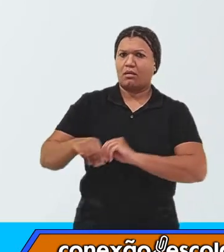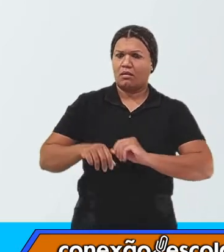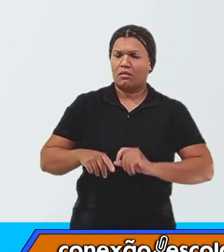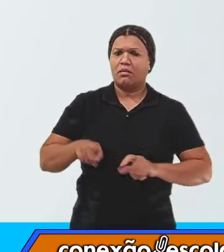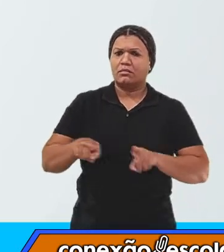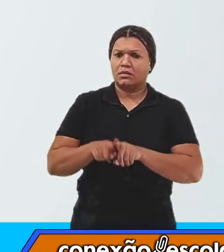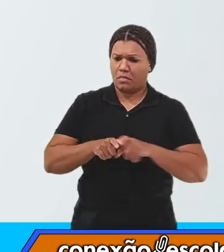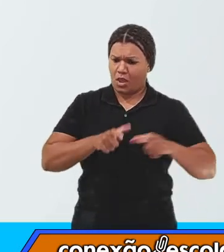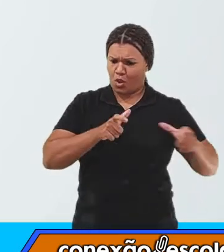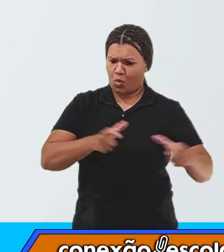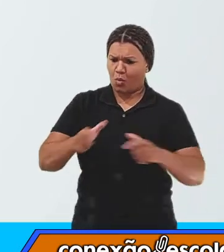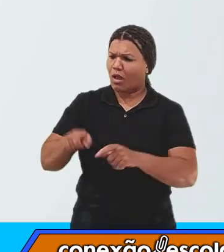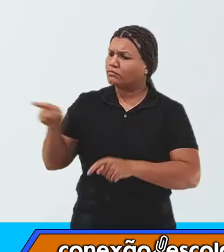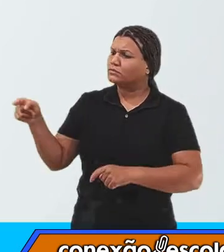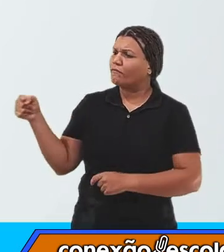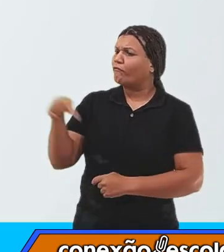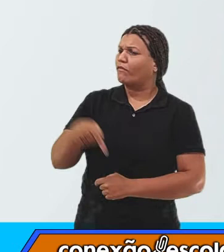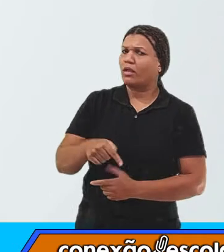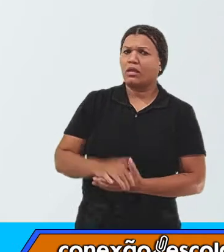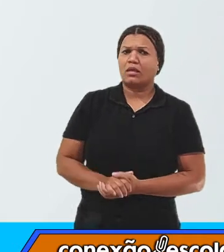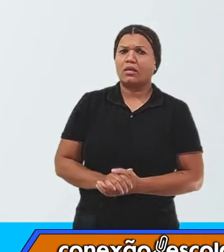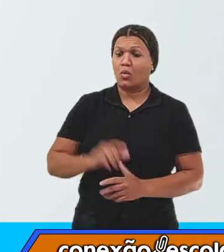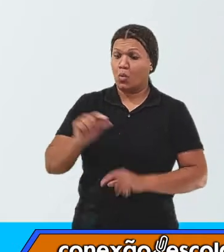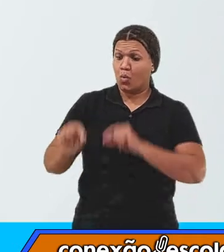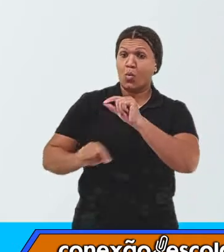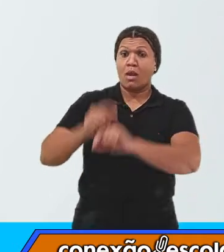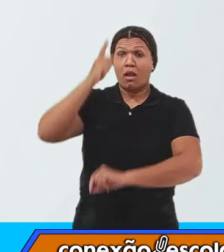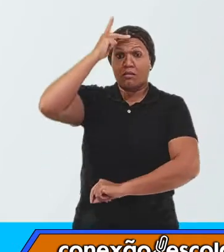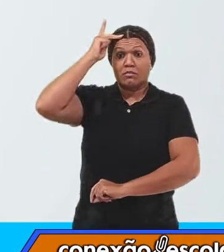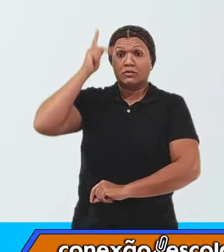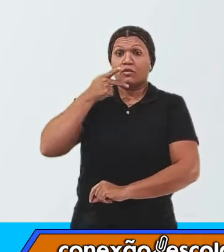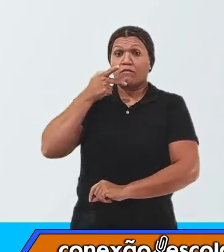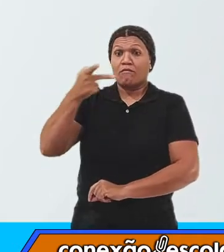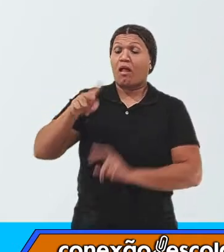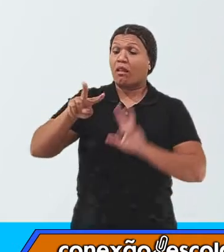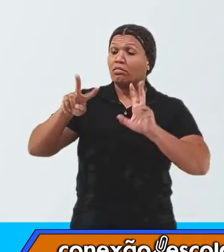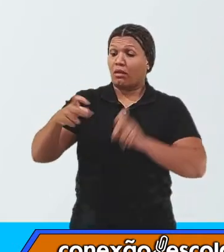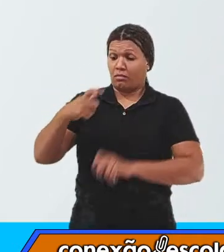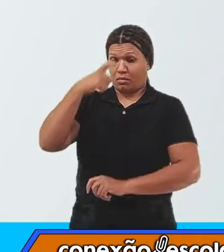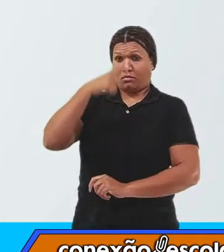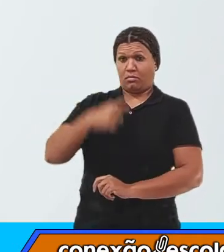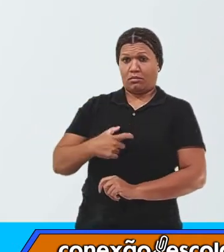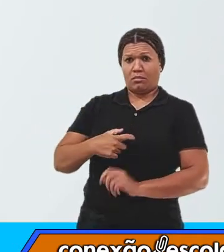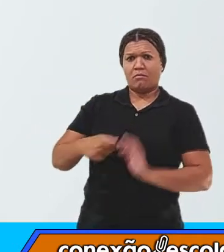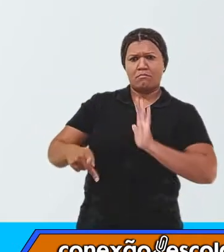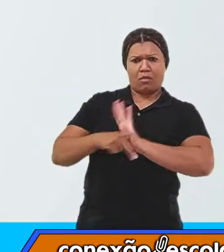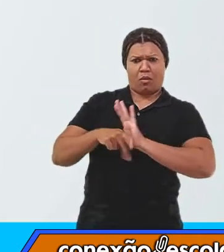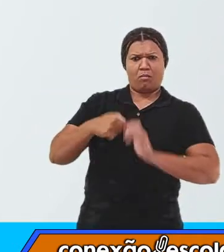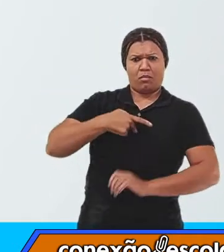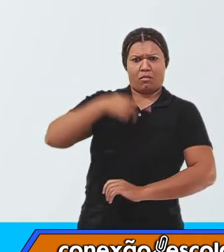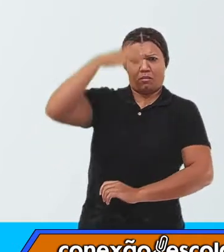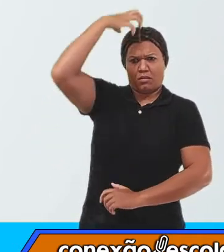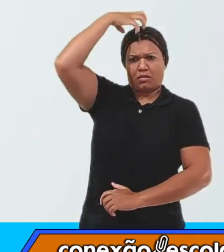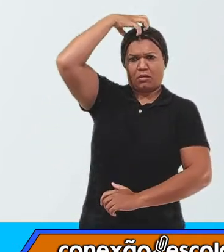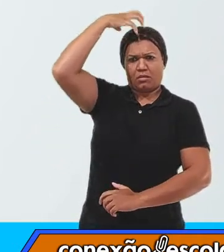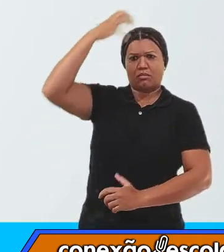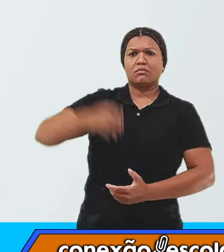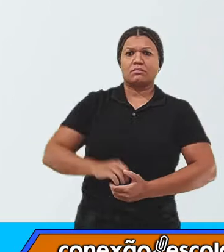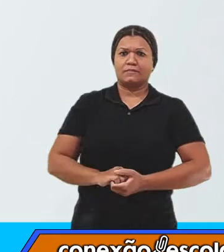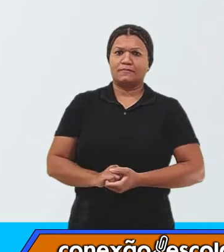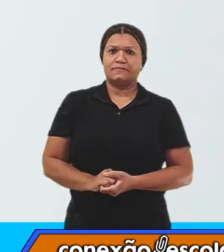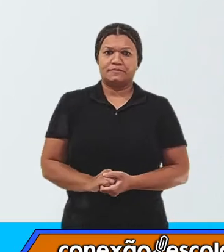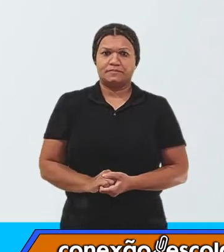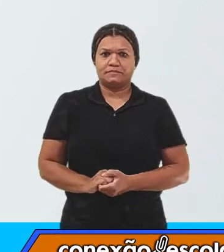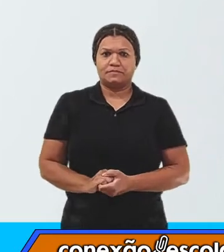que vocês vieram, o que as pessoas dizem sobre mim e o meu reino?